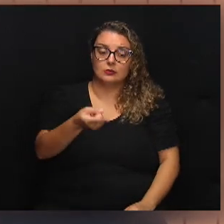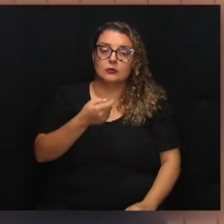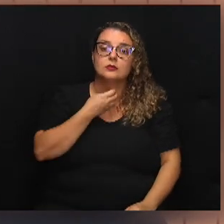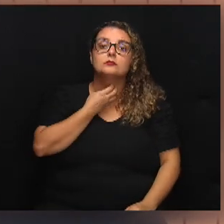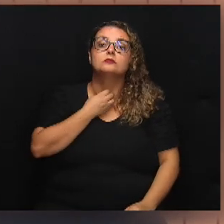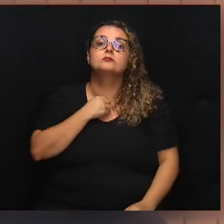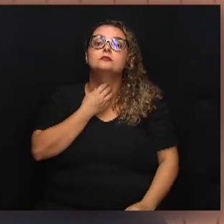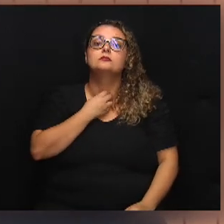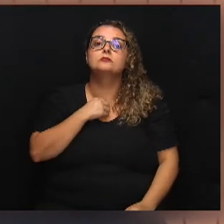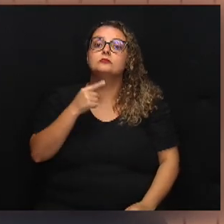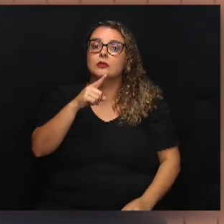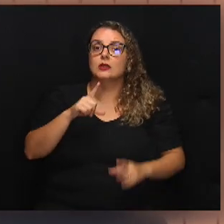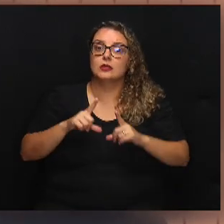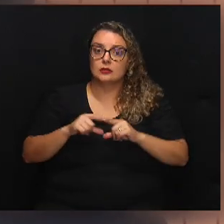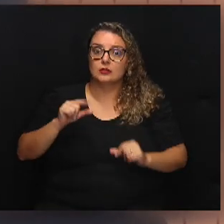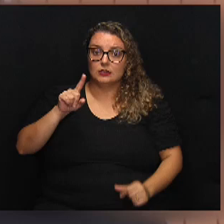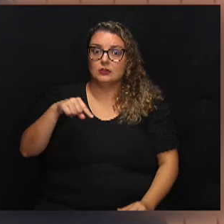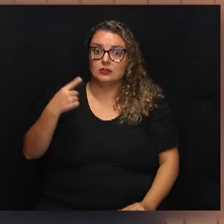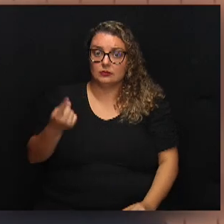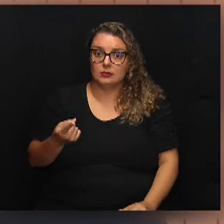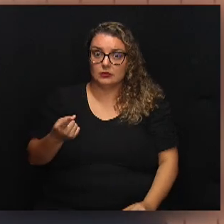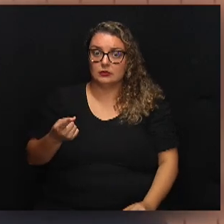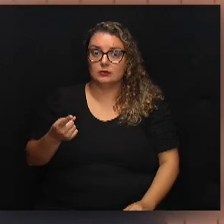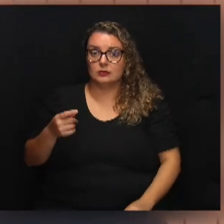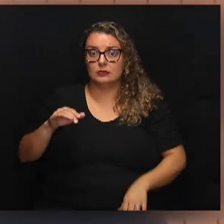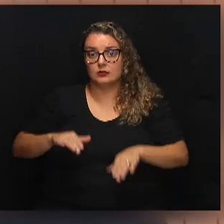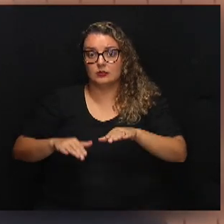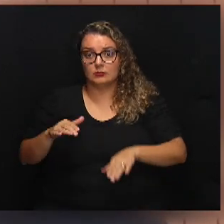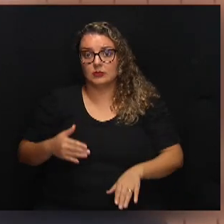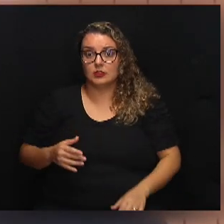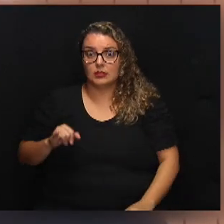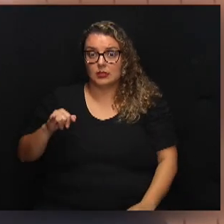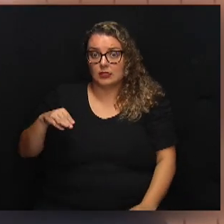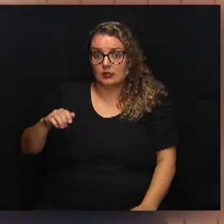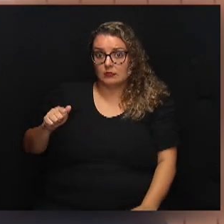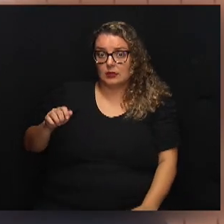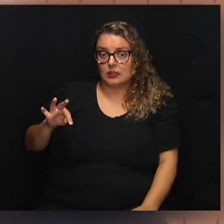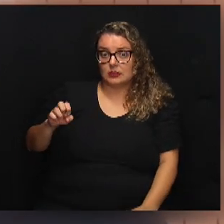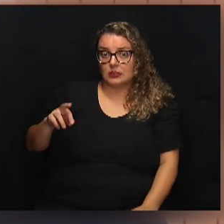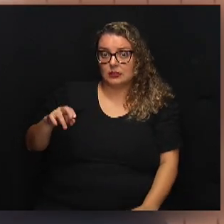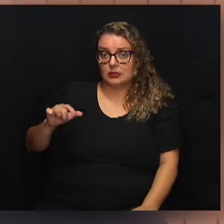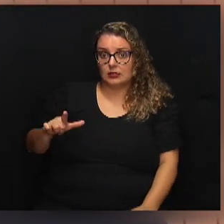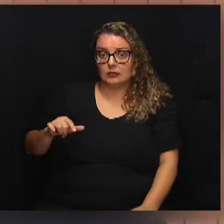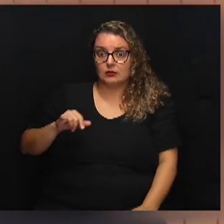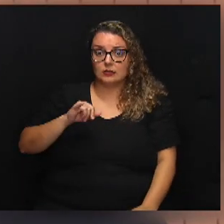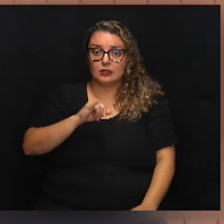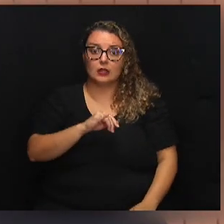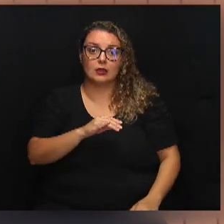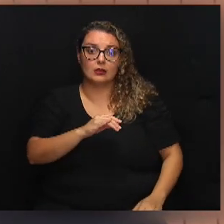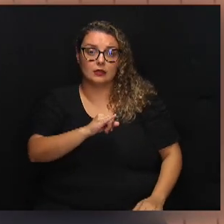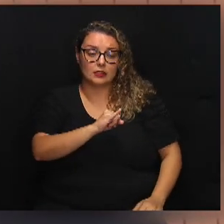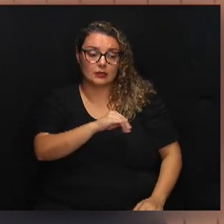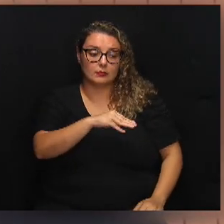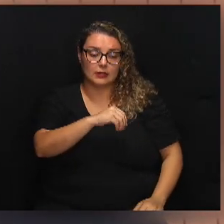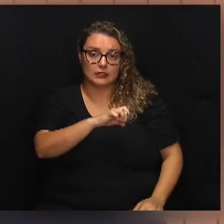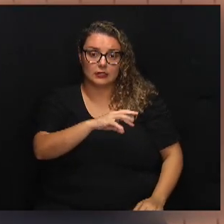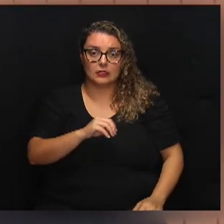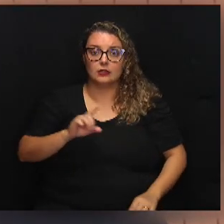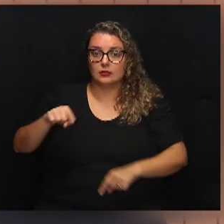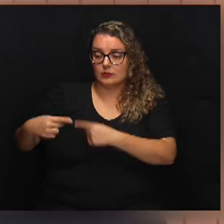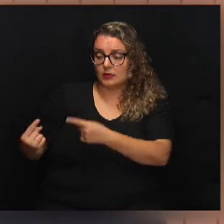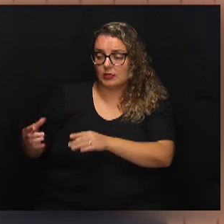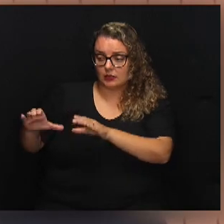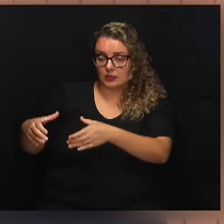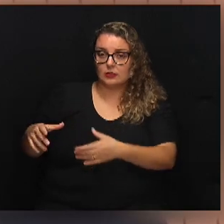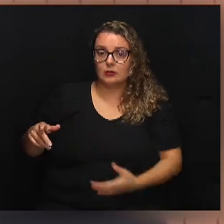para Brasília, na sequência, dependendo. Se for imaterial, vai para o DPI, que é o Departamento de Patrimônio Imaterial. Se for material, vai para o DEPAN, que é o Departamento